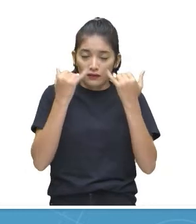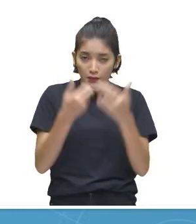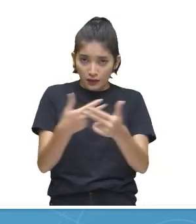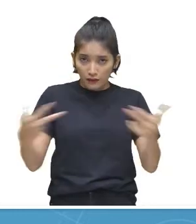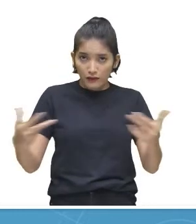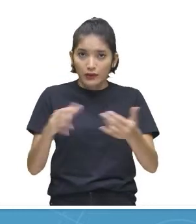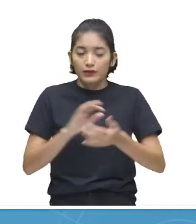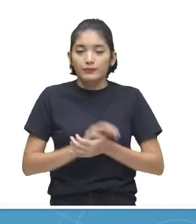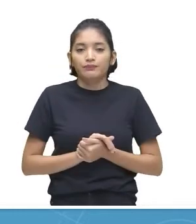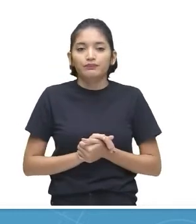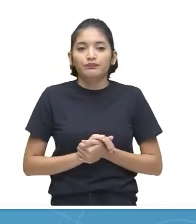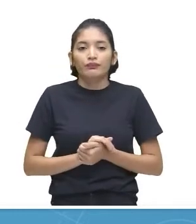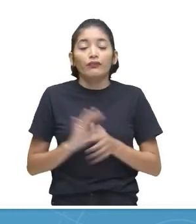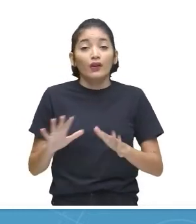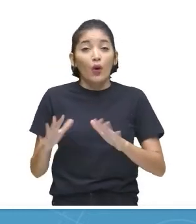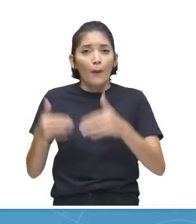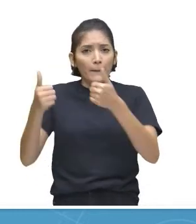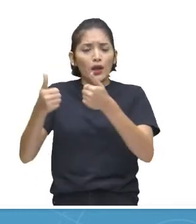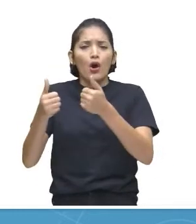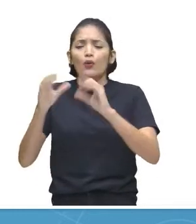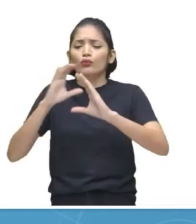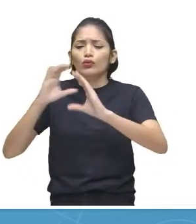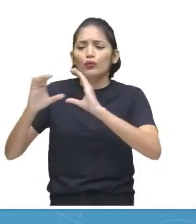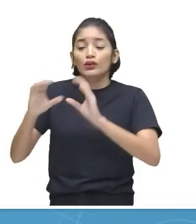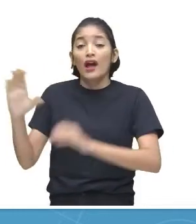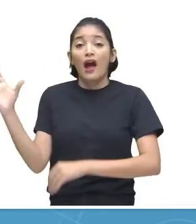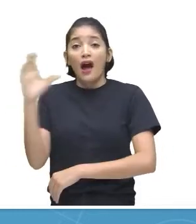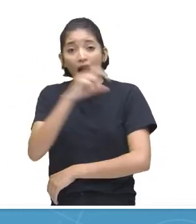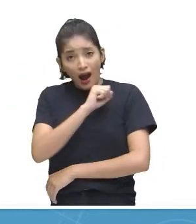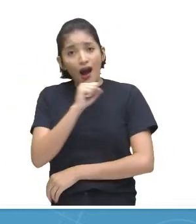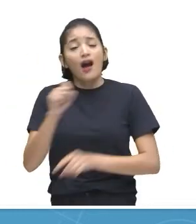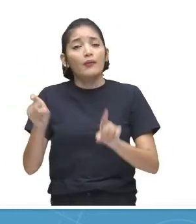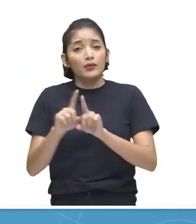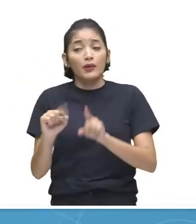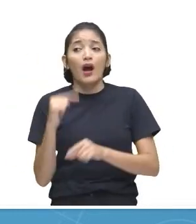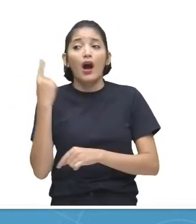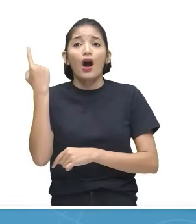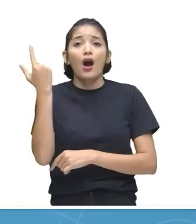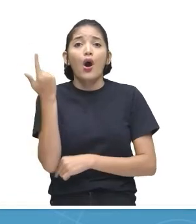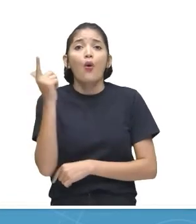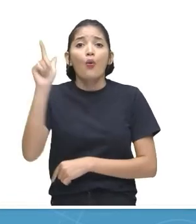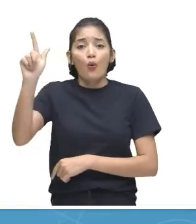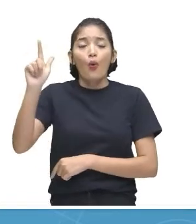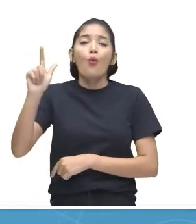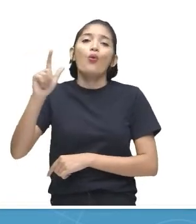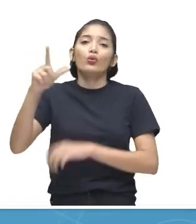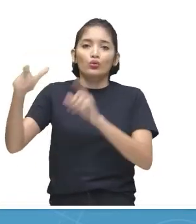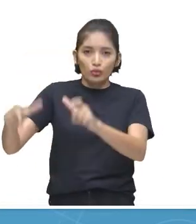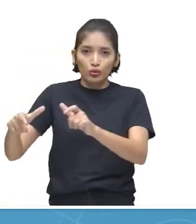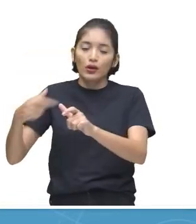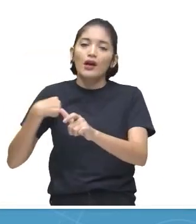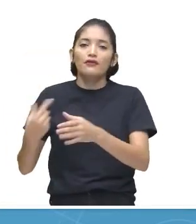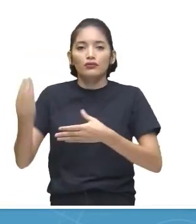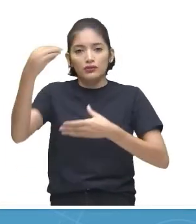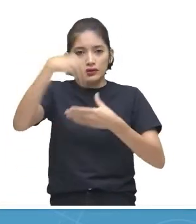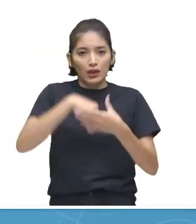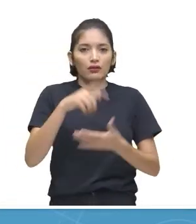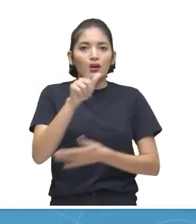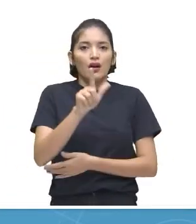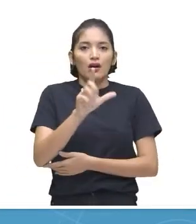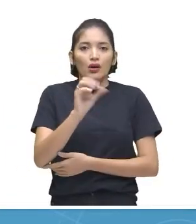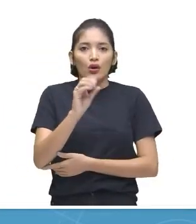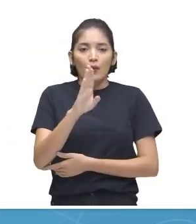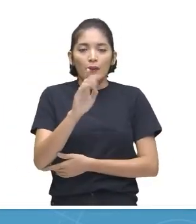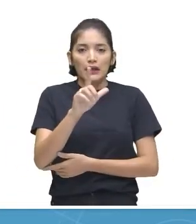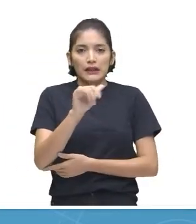das comunicações. Então, quanto melhor eu me comunico e quanto mais rápido eu me transporto para outro lugar, eu faço cada vez mais parte da globalização e também